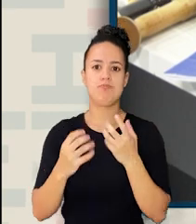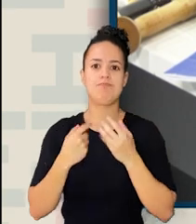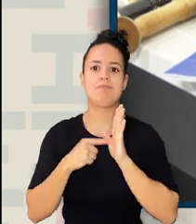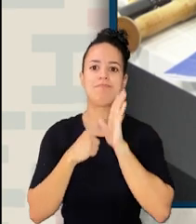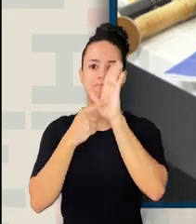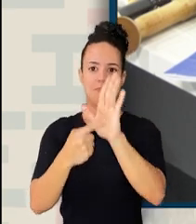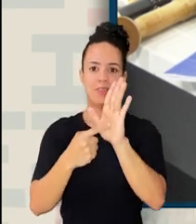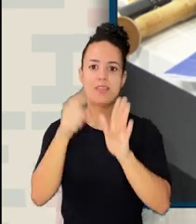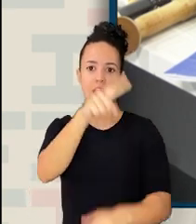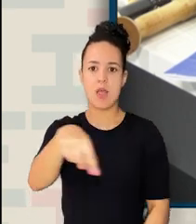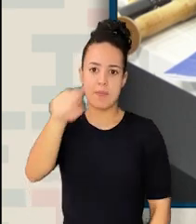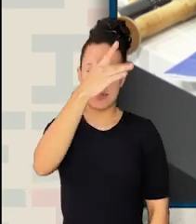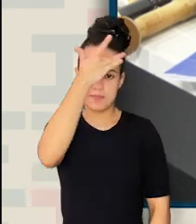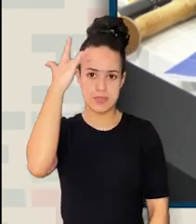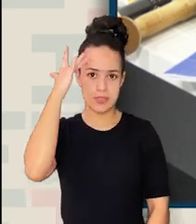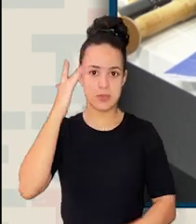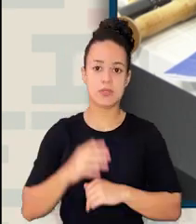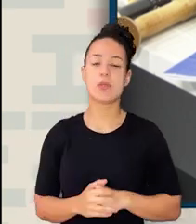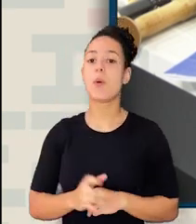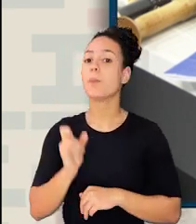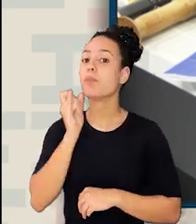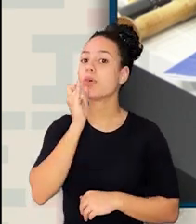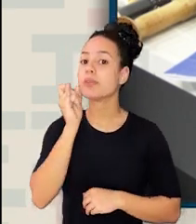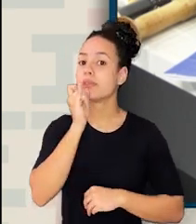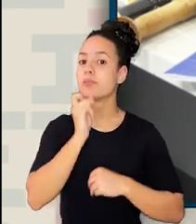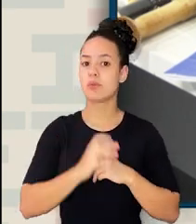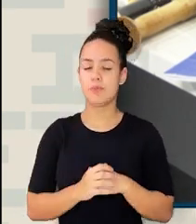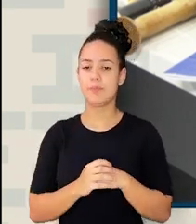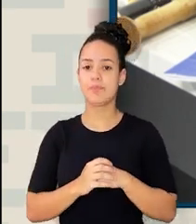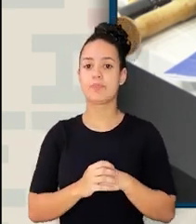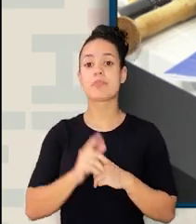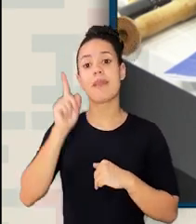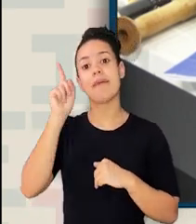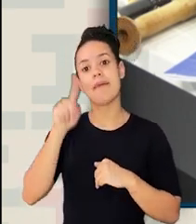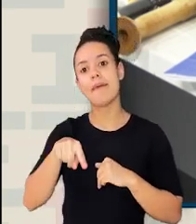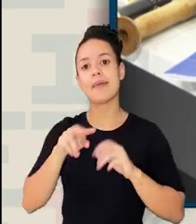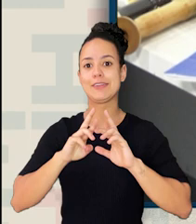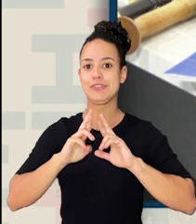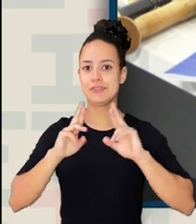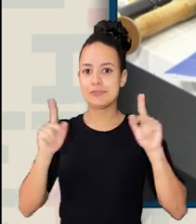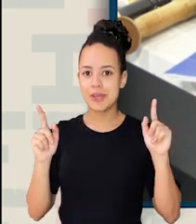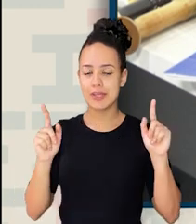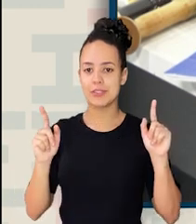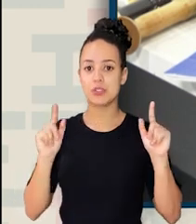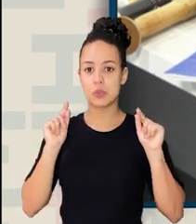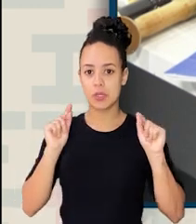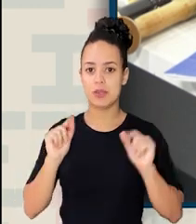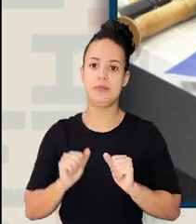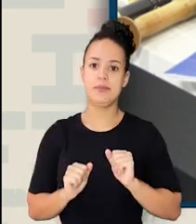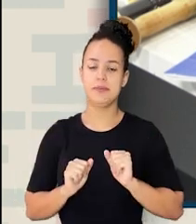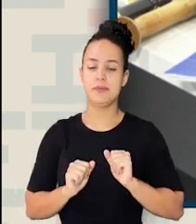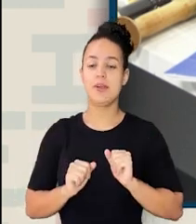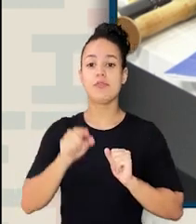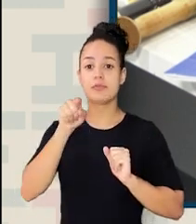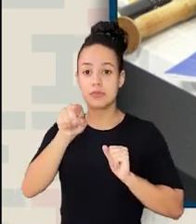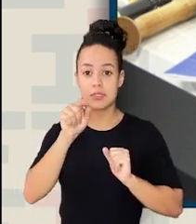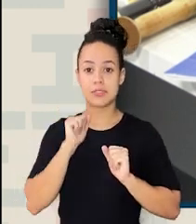É o que vai, por exemplo, dar a diferença, né, entre você tocar